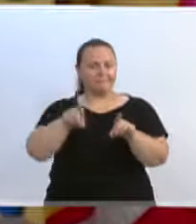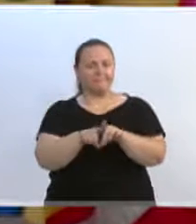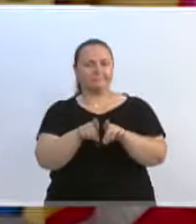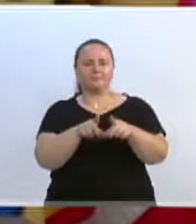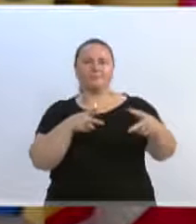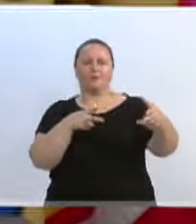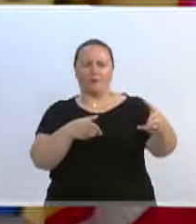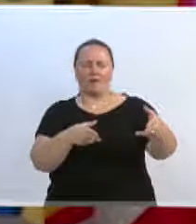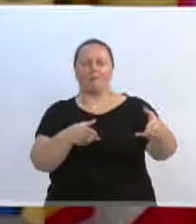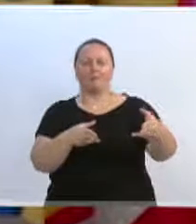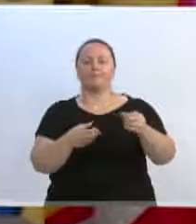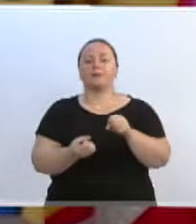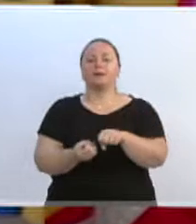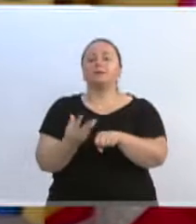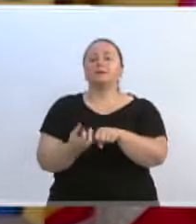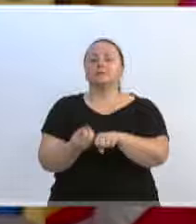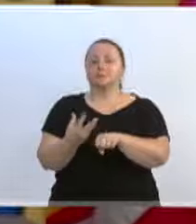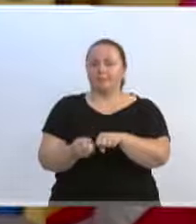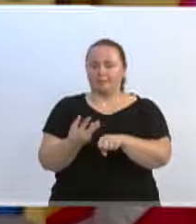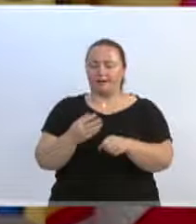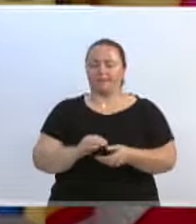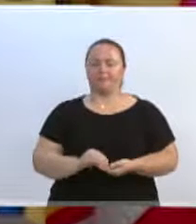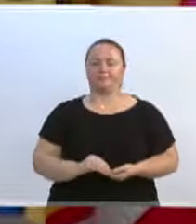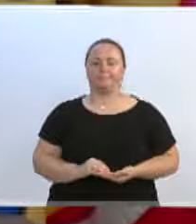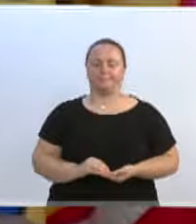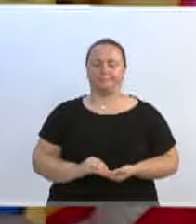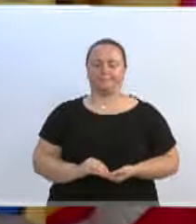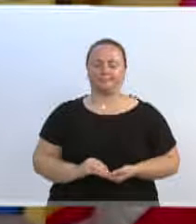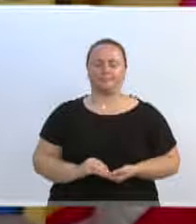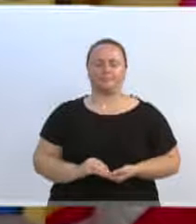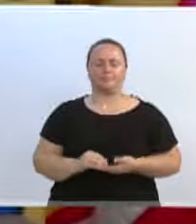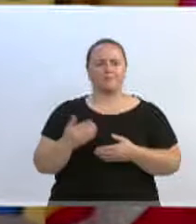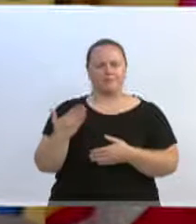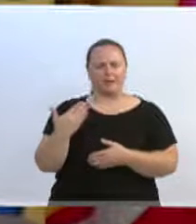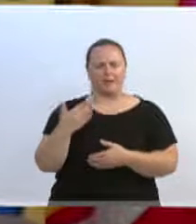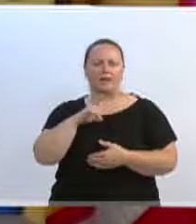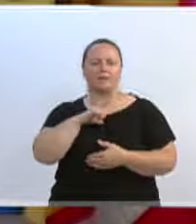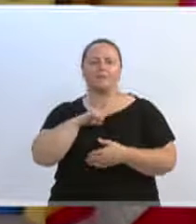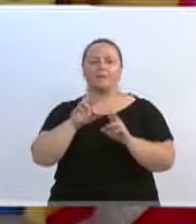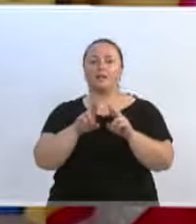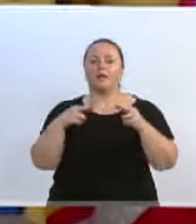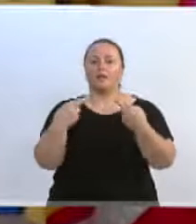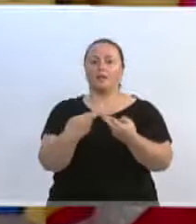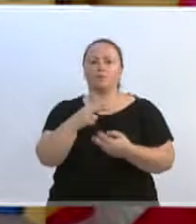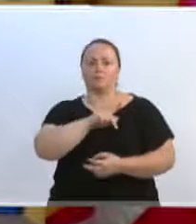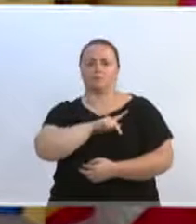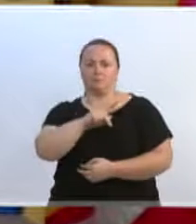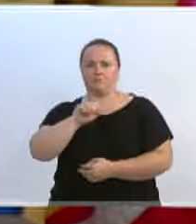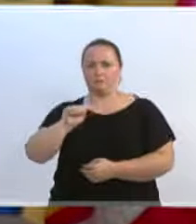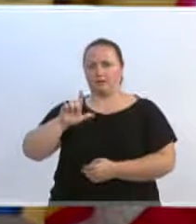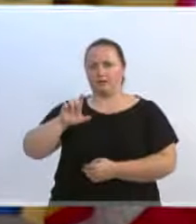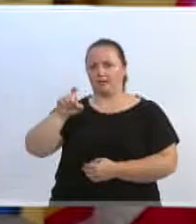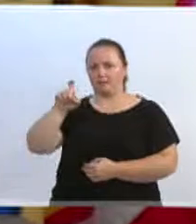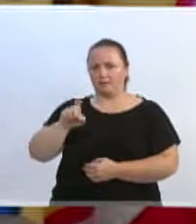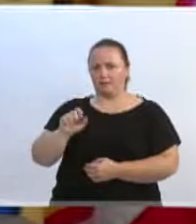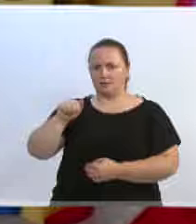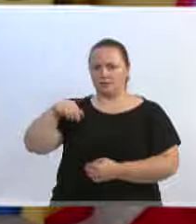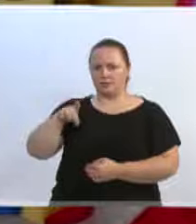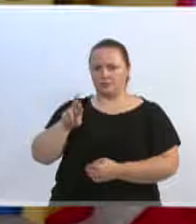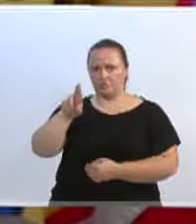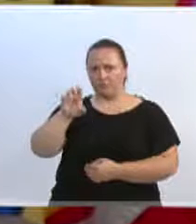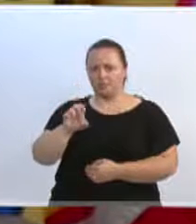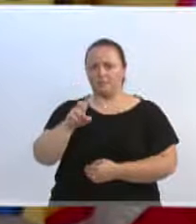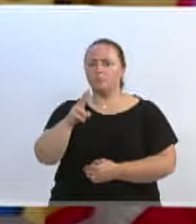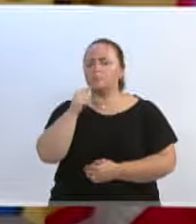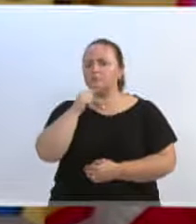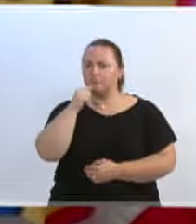SAMAI. Numa reunião que nós tivemos, em conversa que nós tivemos com o próprio presidente Alexandre, na verdade, há 2 semanas